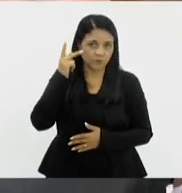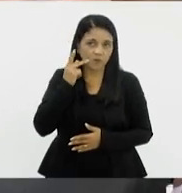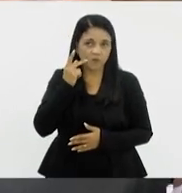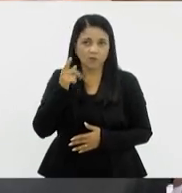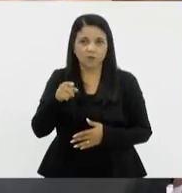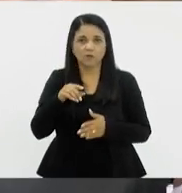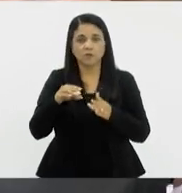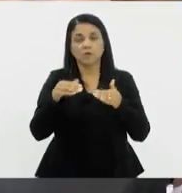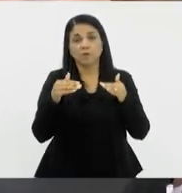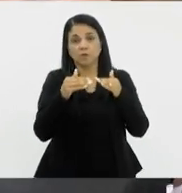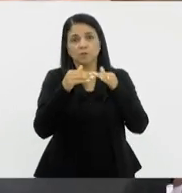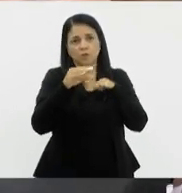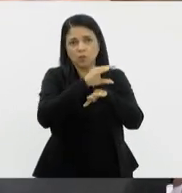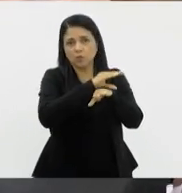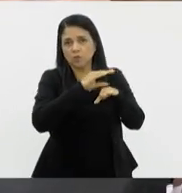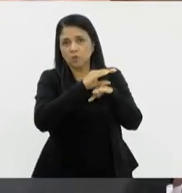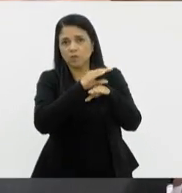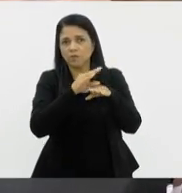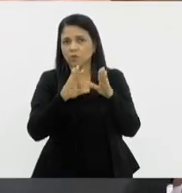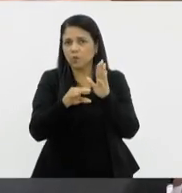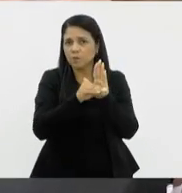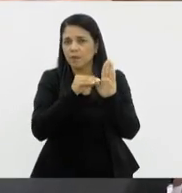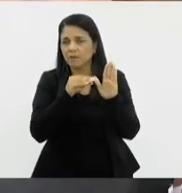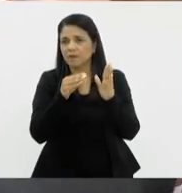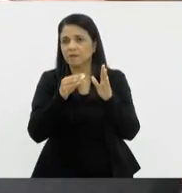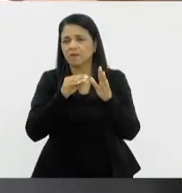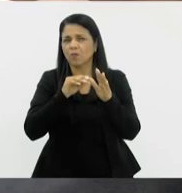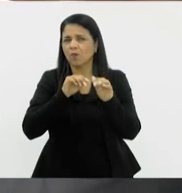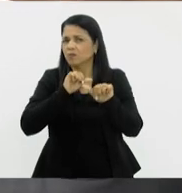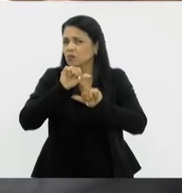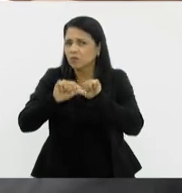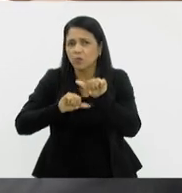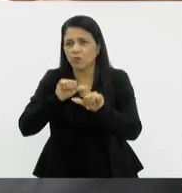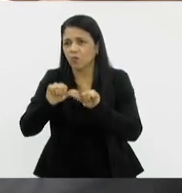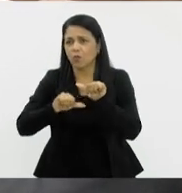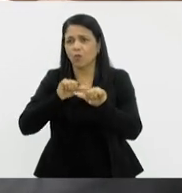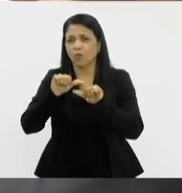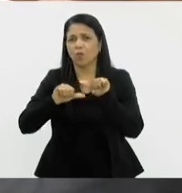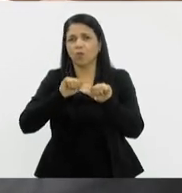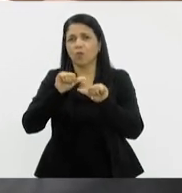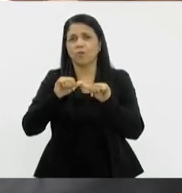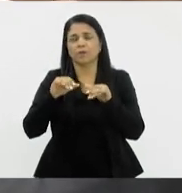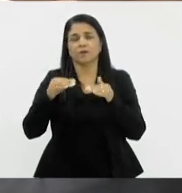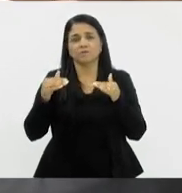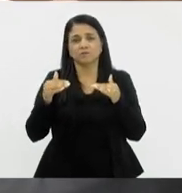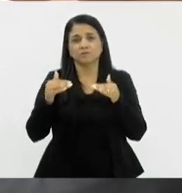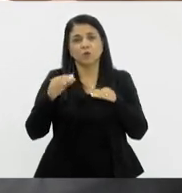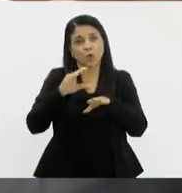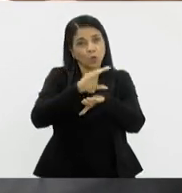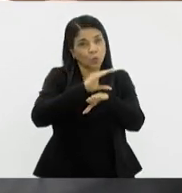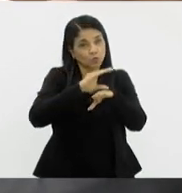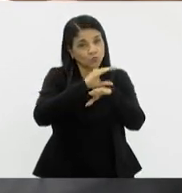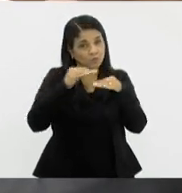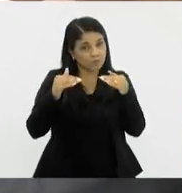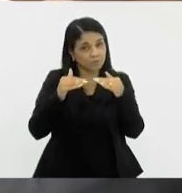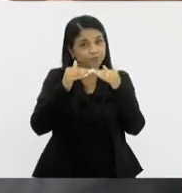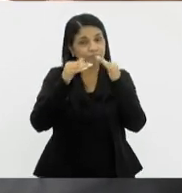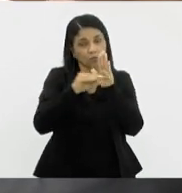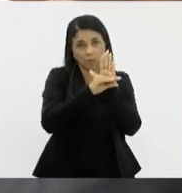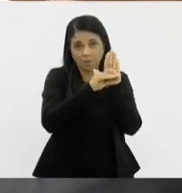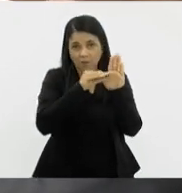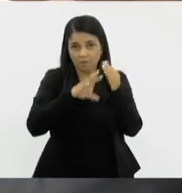está constitucionalidade pura, o senhor falou com emenda. Não, ele trocou, ele trocou aqui pela constitucionalidade com emendas. Ah,